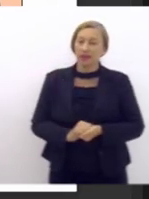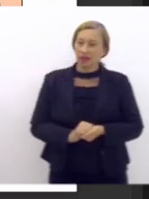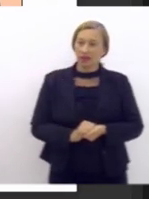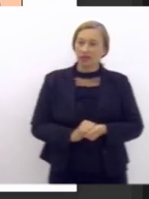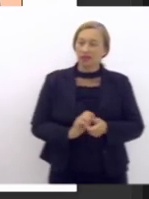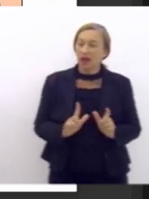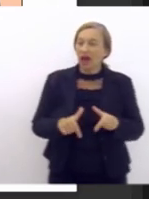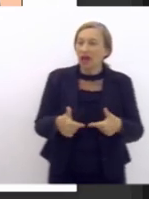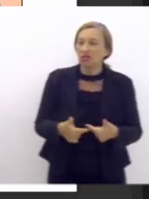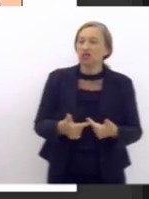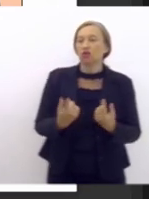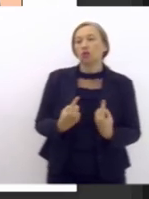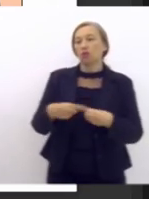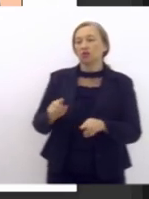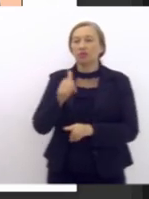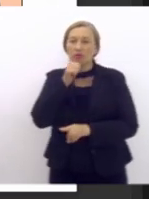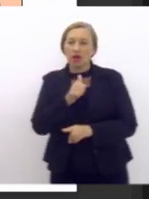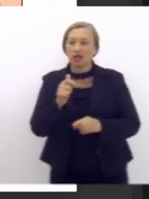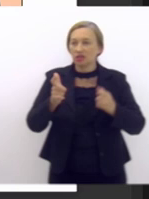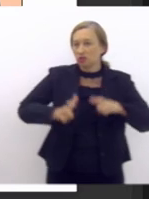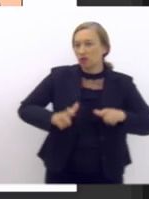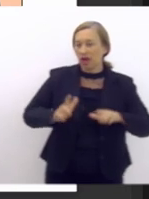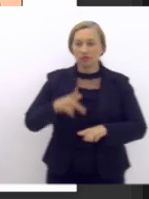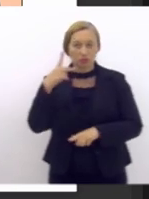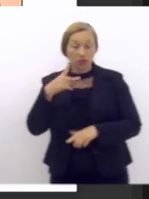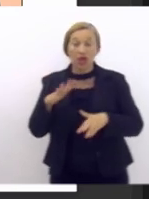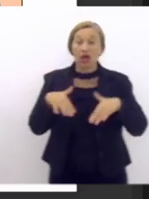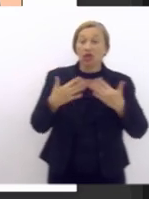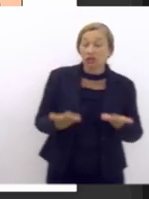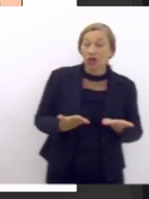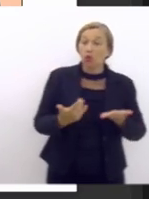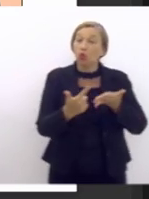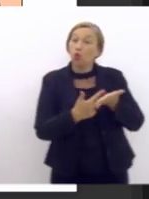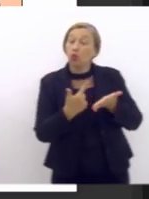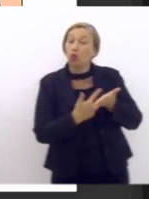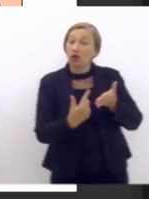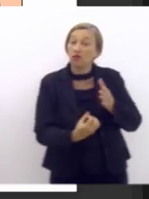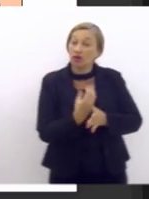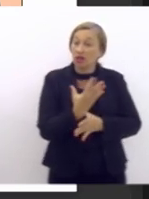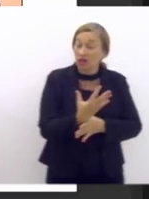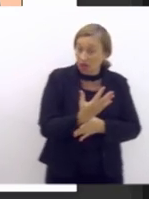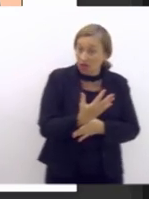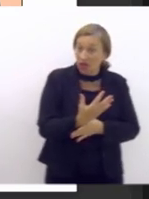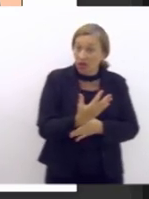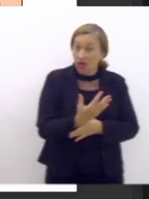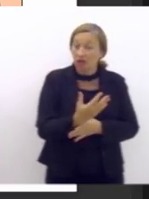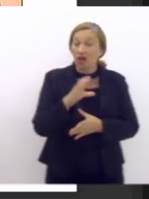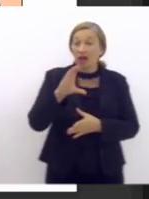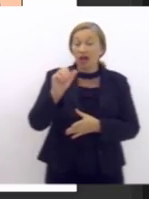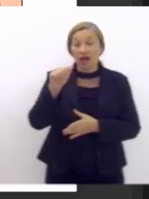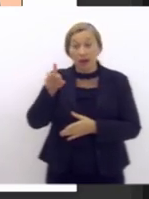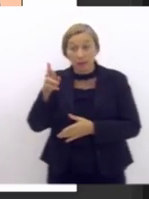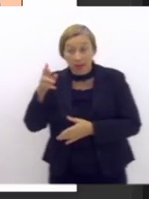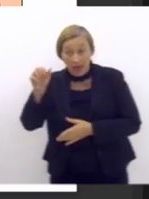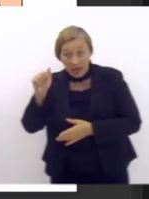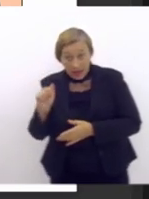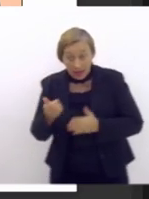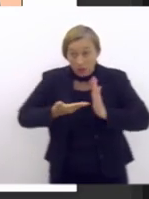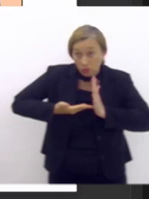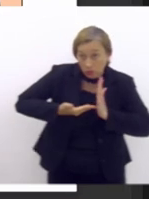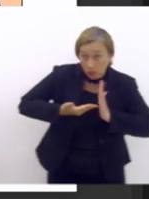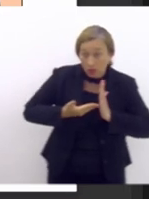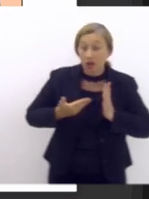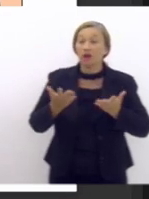se manifesta contra as mulheres nesses espaços da política. Então, é um livro que foi publicado por meio da Edições Câmara e que tem a sua